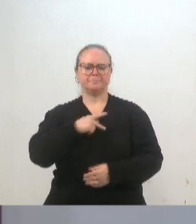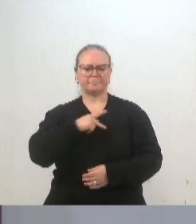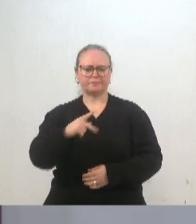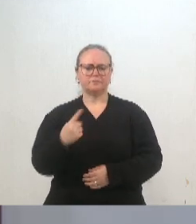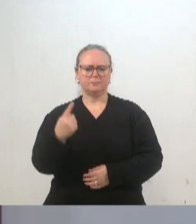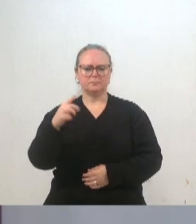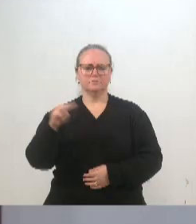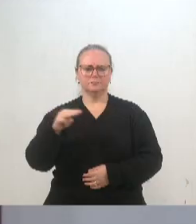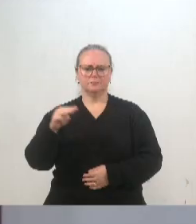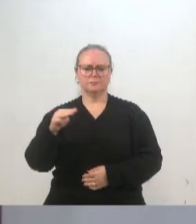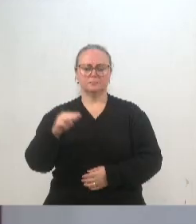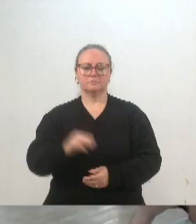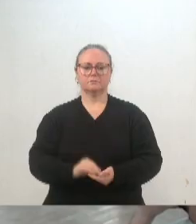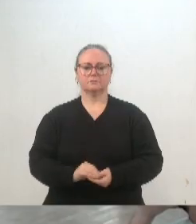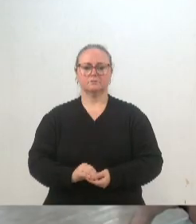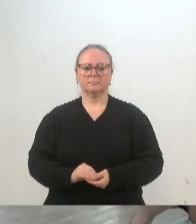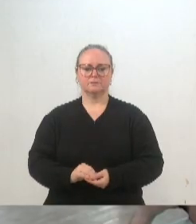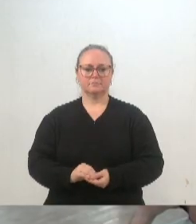um minuto.